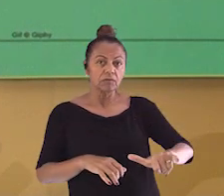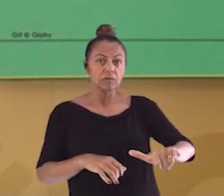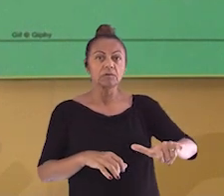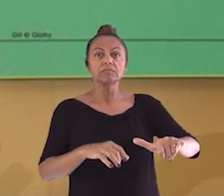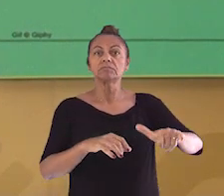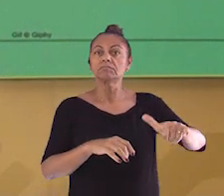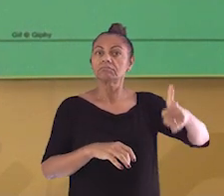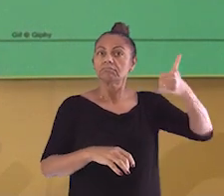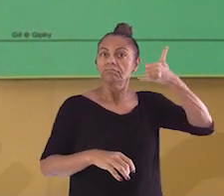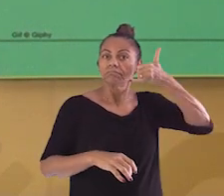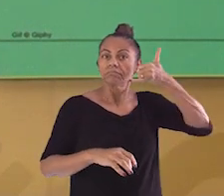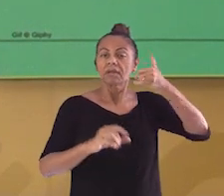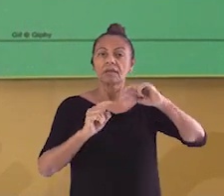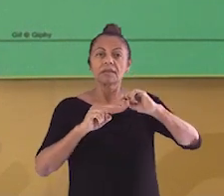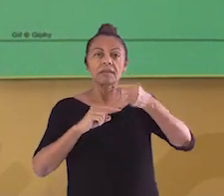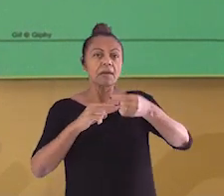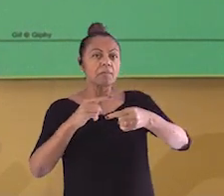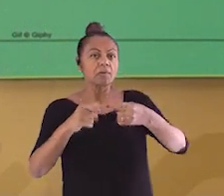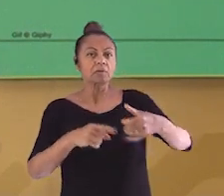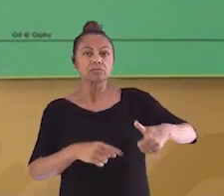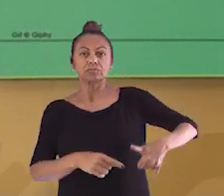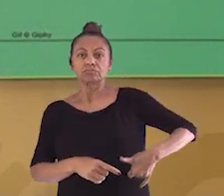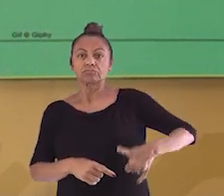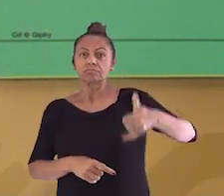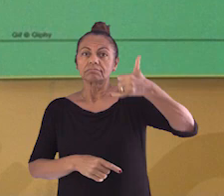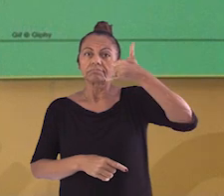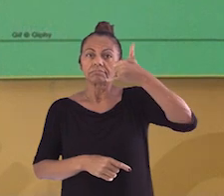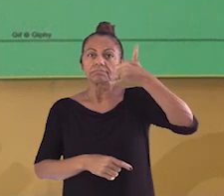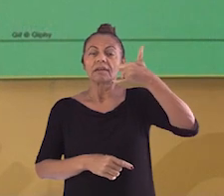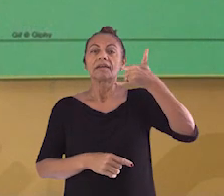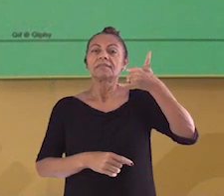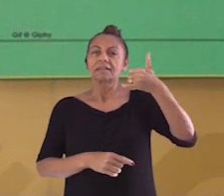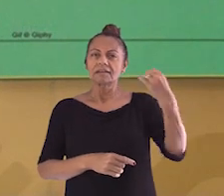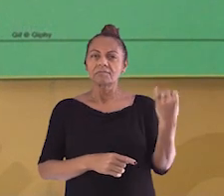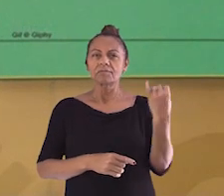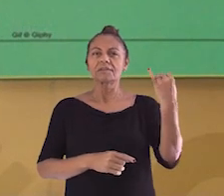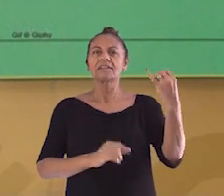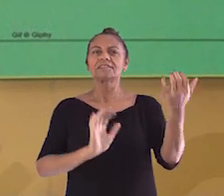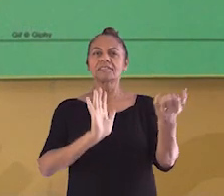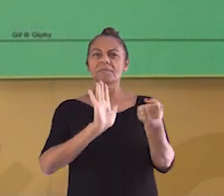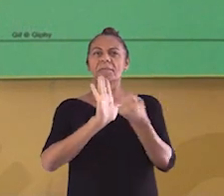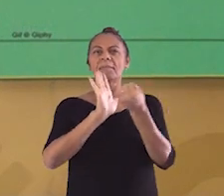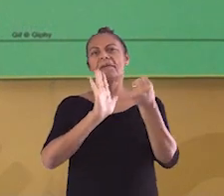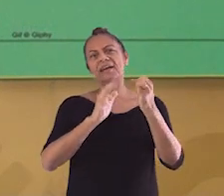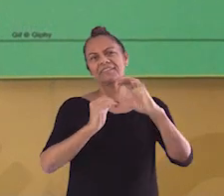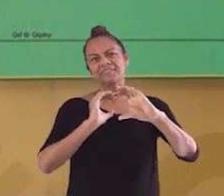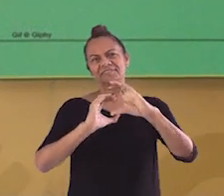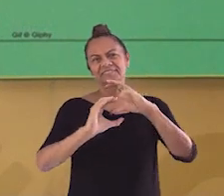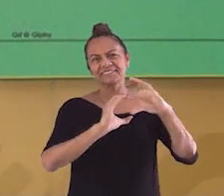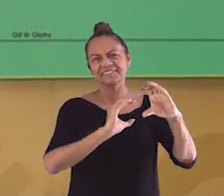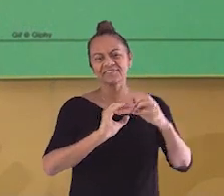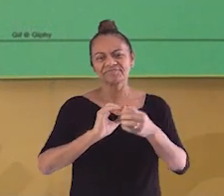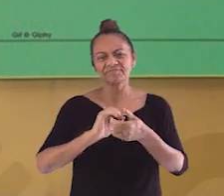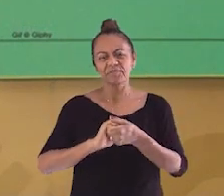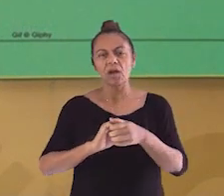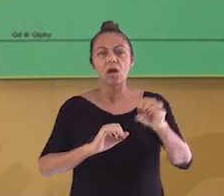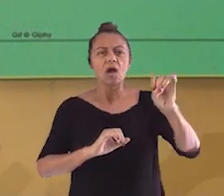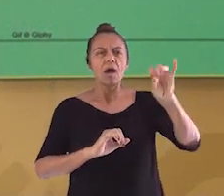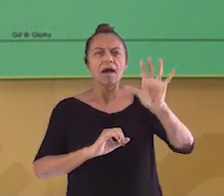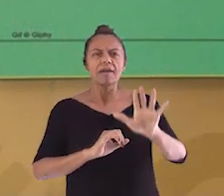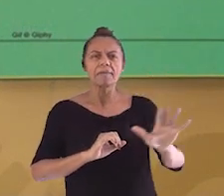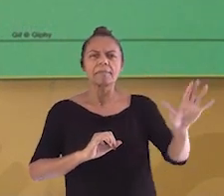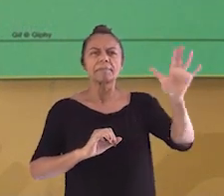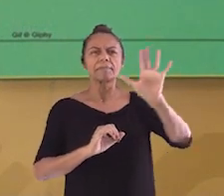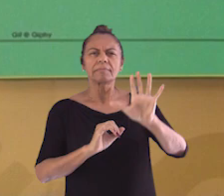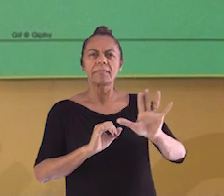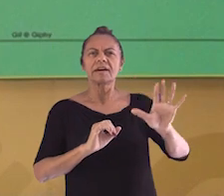e, posteriormente, os telefones celulares são importantes marcos da comunicação. Observem nessas imagens